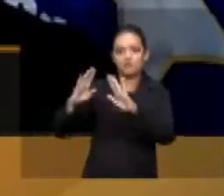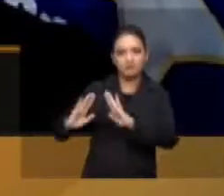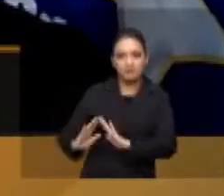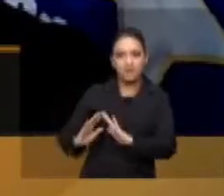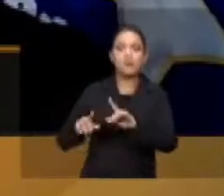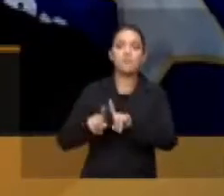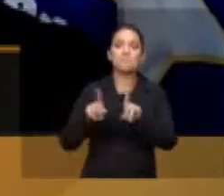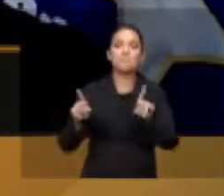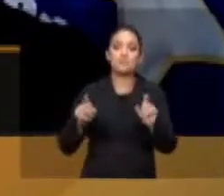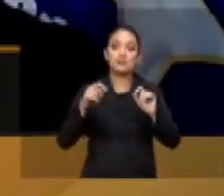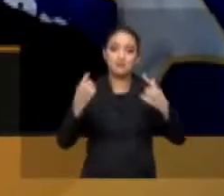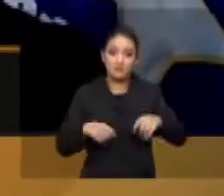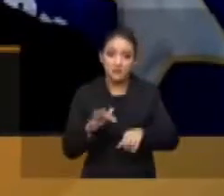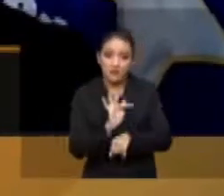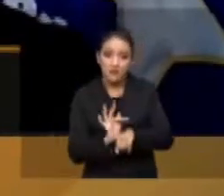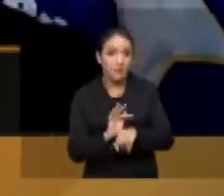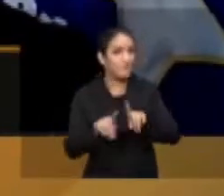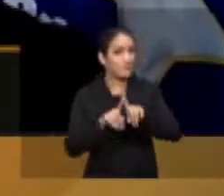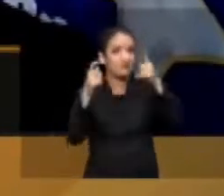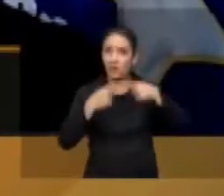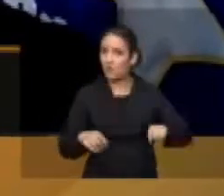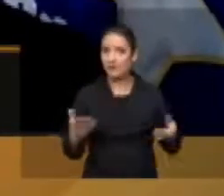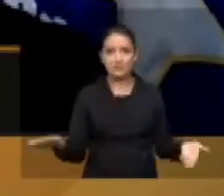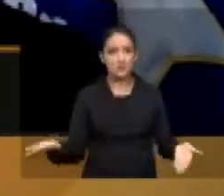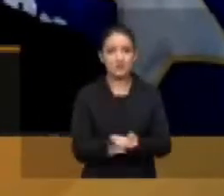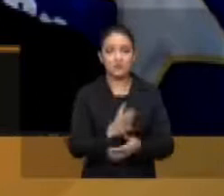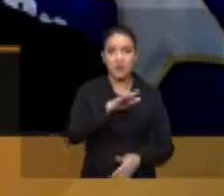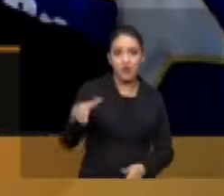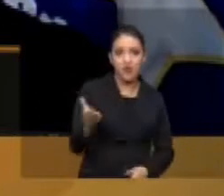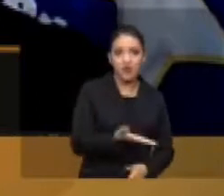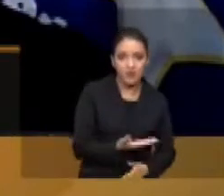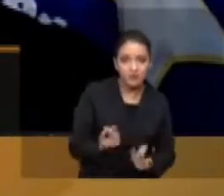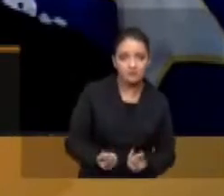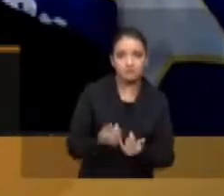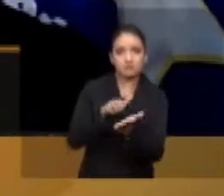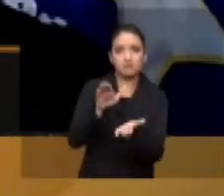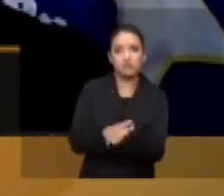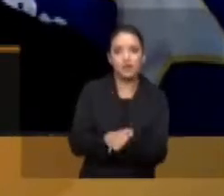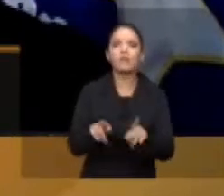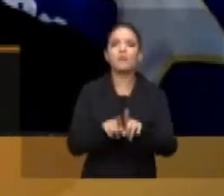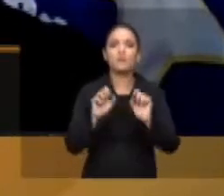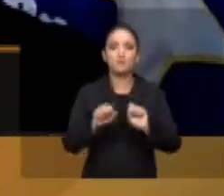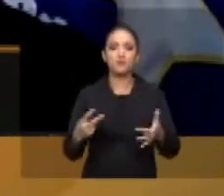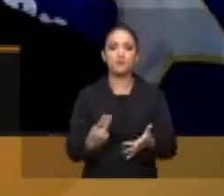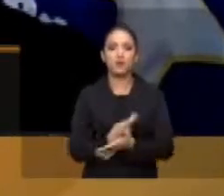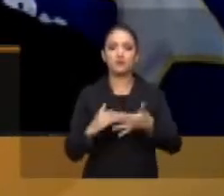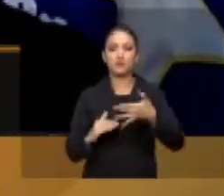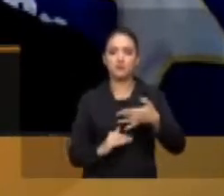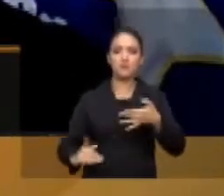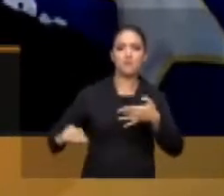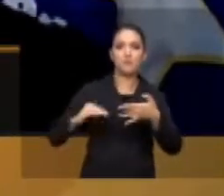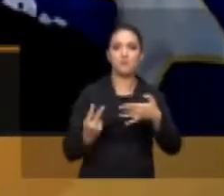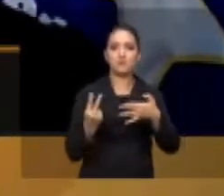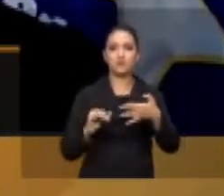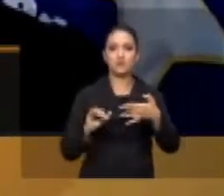demanda para a sua rescisão uma ação típica rescisória, a ser conhecida inclusive no plano da segunda instância ou no plano de uma instância